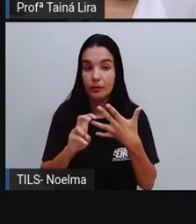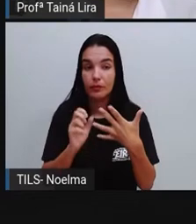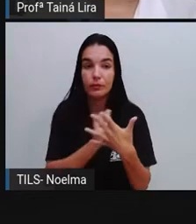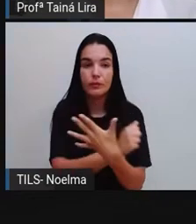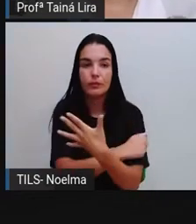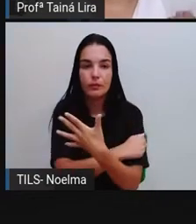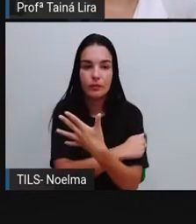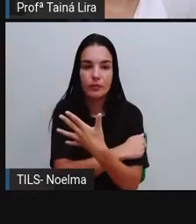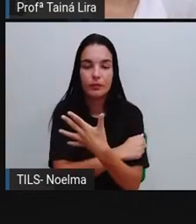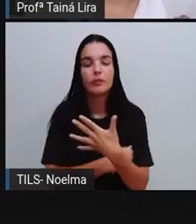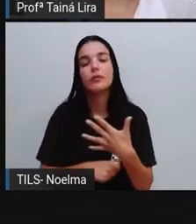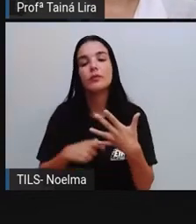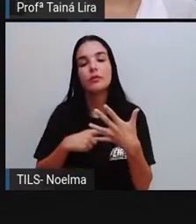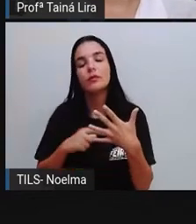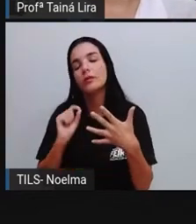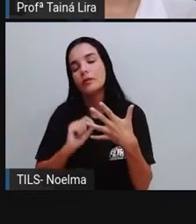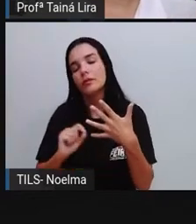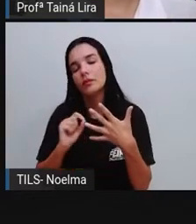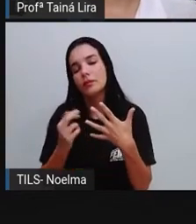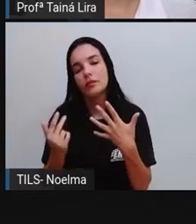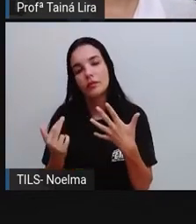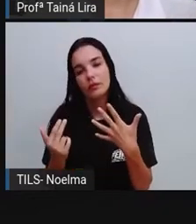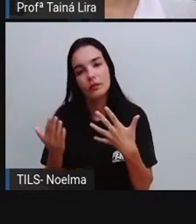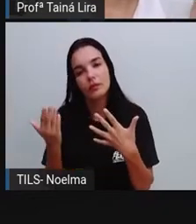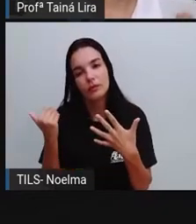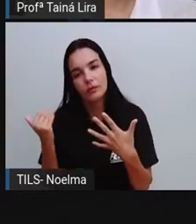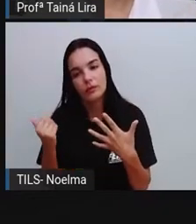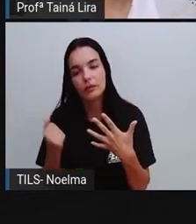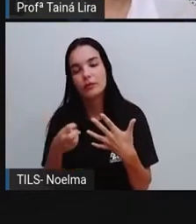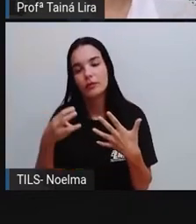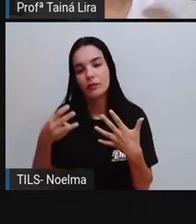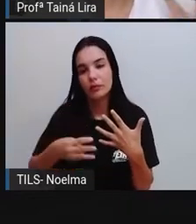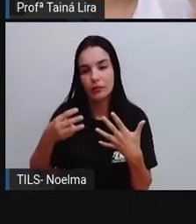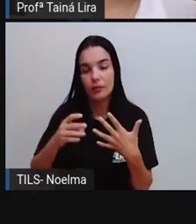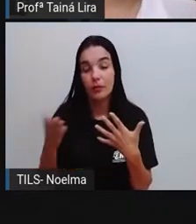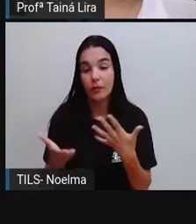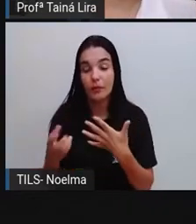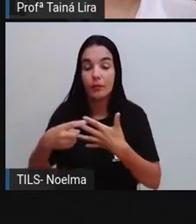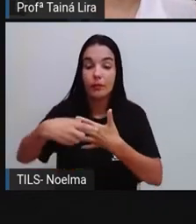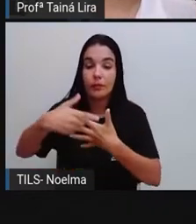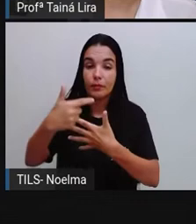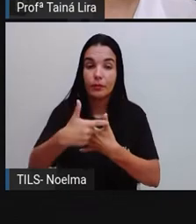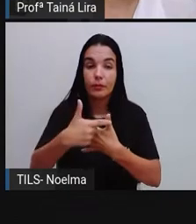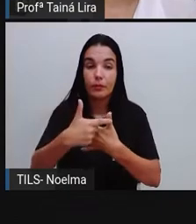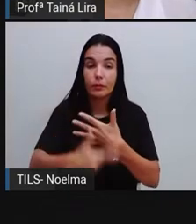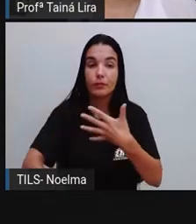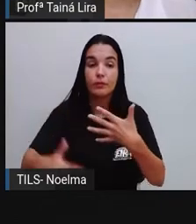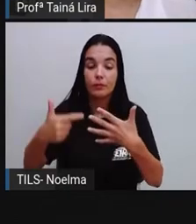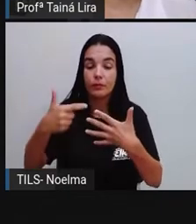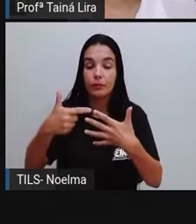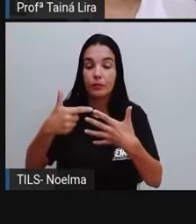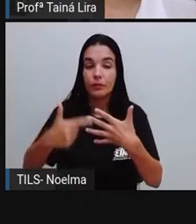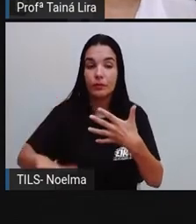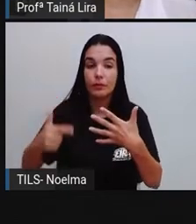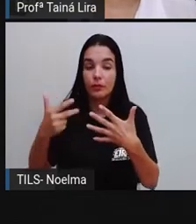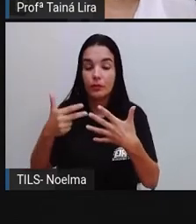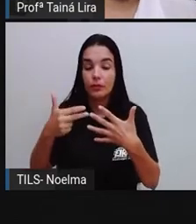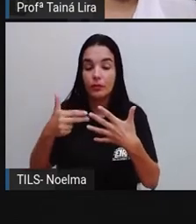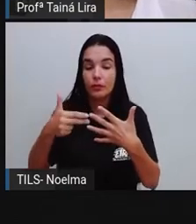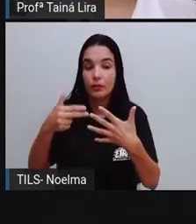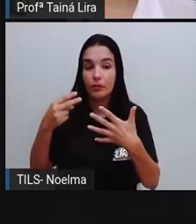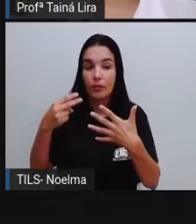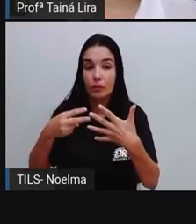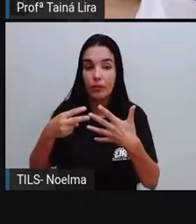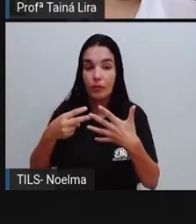contando esses alunos de 1 em 1 e colocou do lado que cada um está produzindo 2 sons, ó. Então, um aluno produz